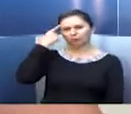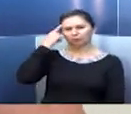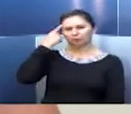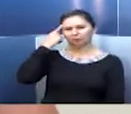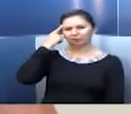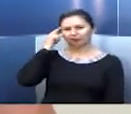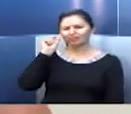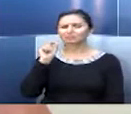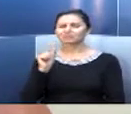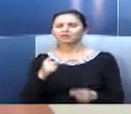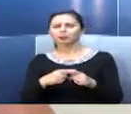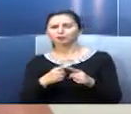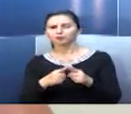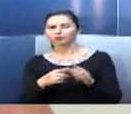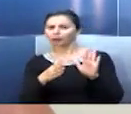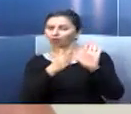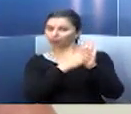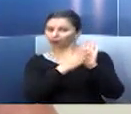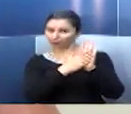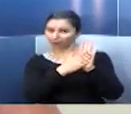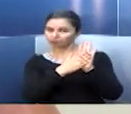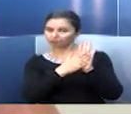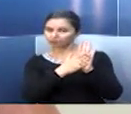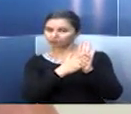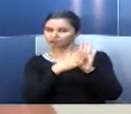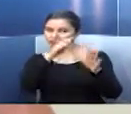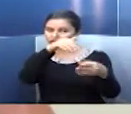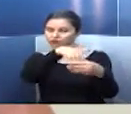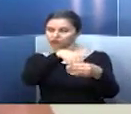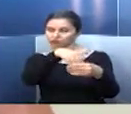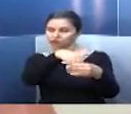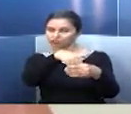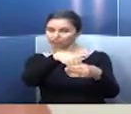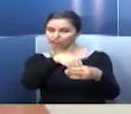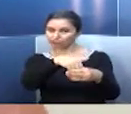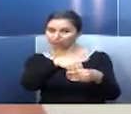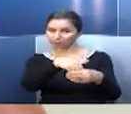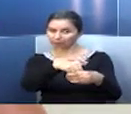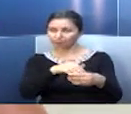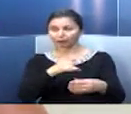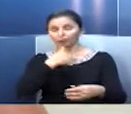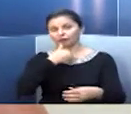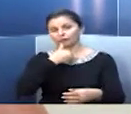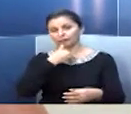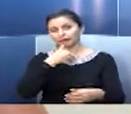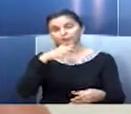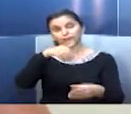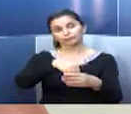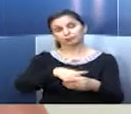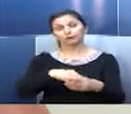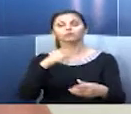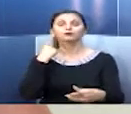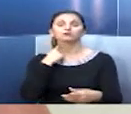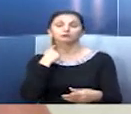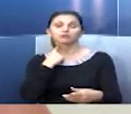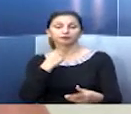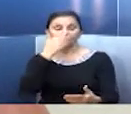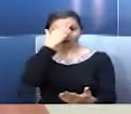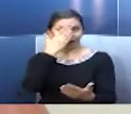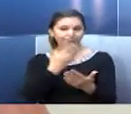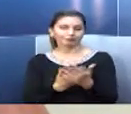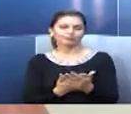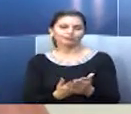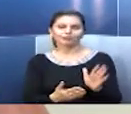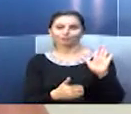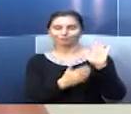projeto, foi uma proposta de campanha, e, infelizmente, muitos eleitores mineiros acreditou nessa proposta,